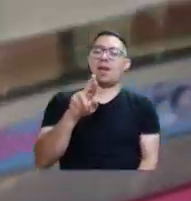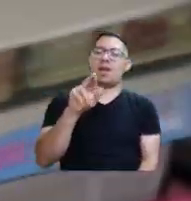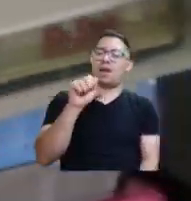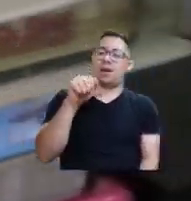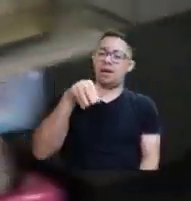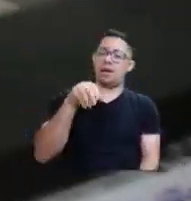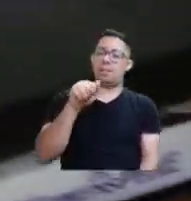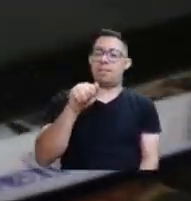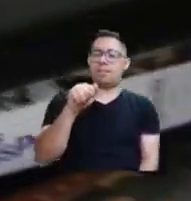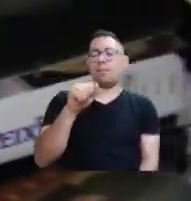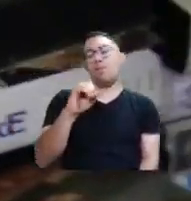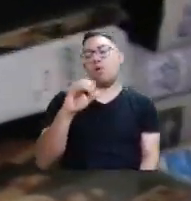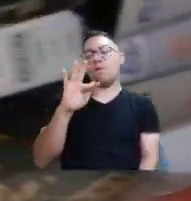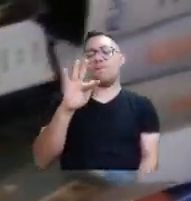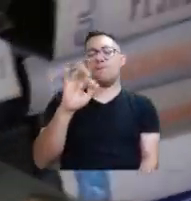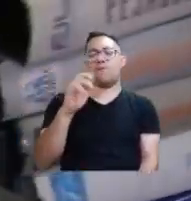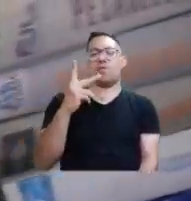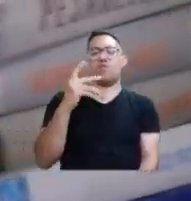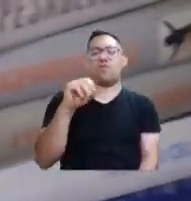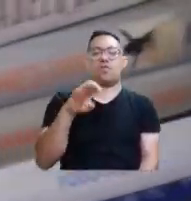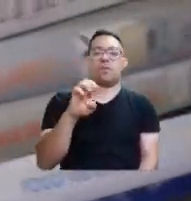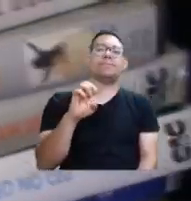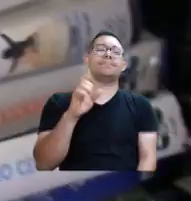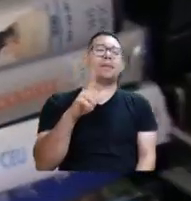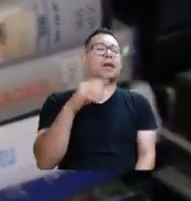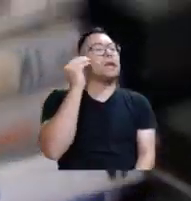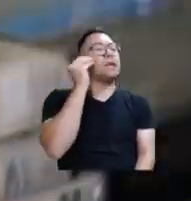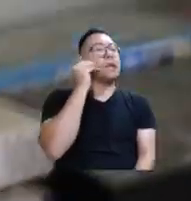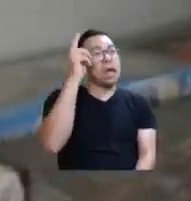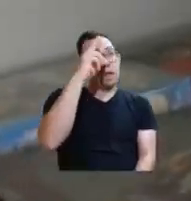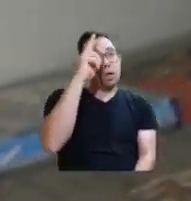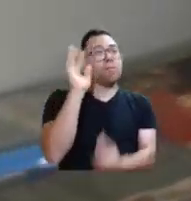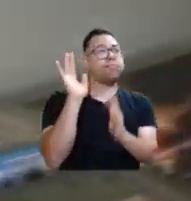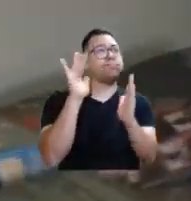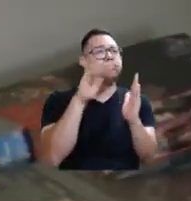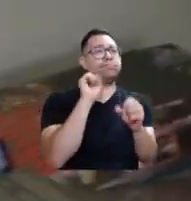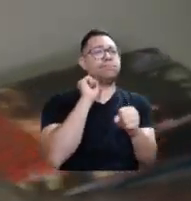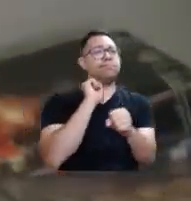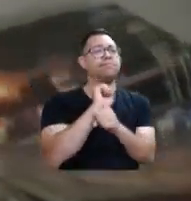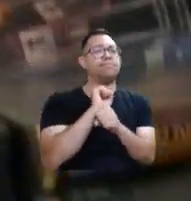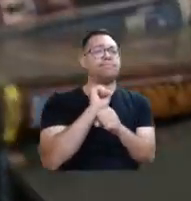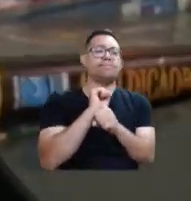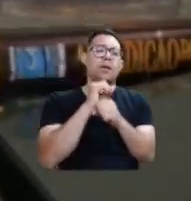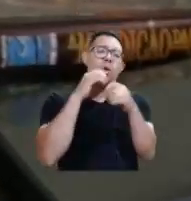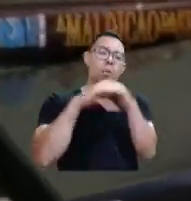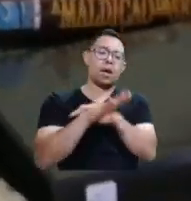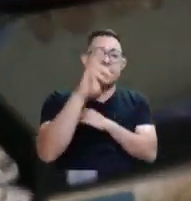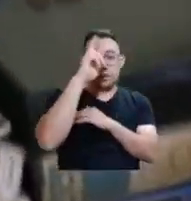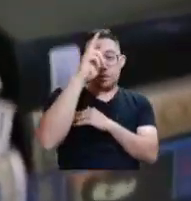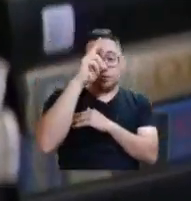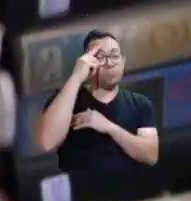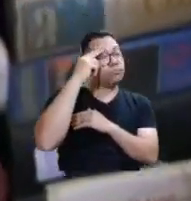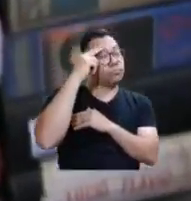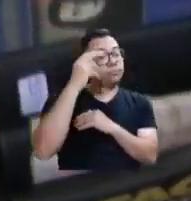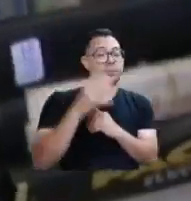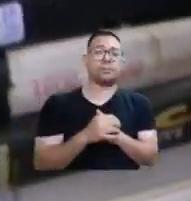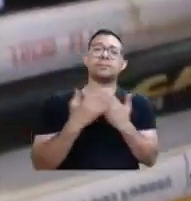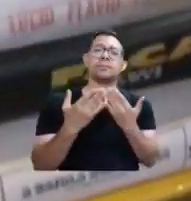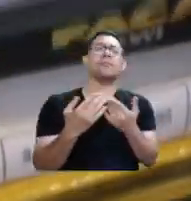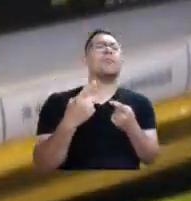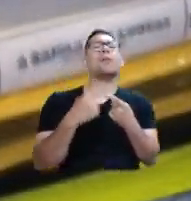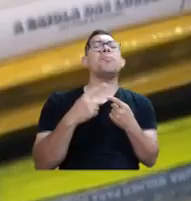na cidade conhece ou conheceu a Gramofone. Então a ideia do professor Alexandre era preservar um pouco da história da própria